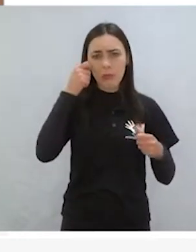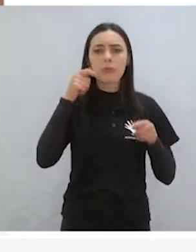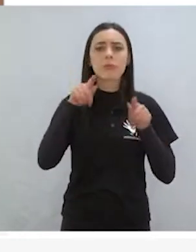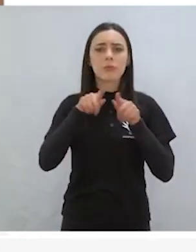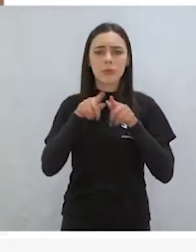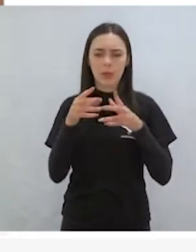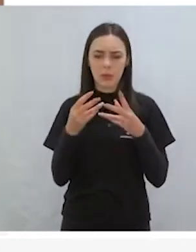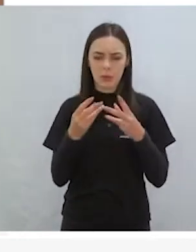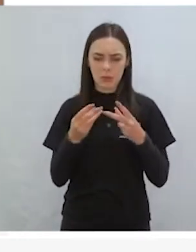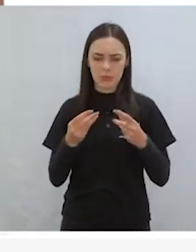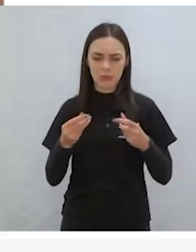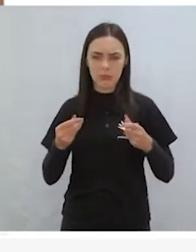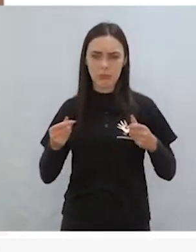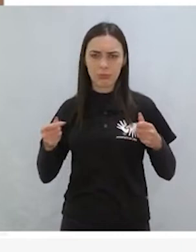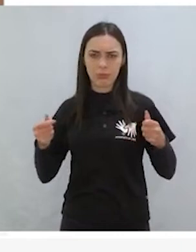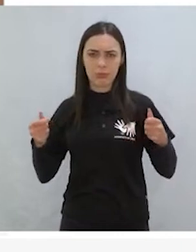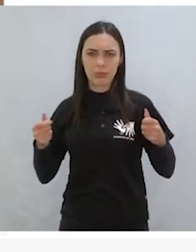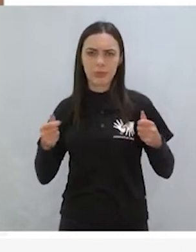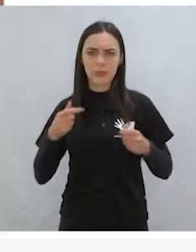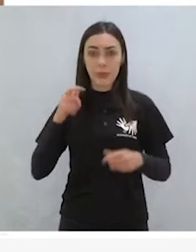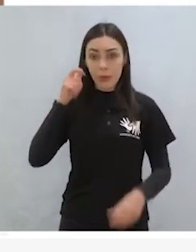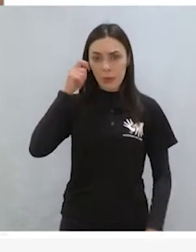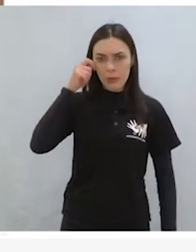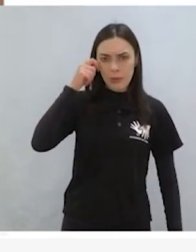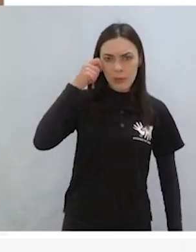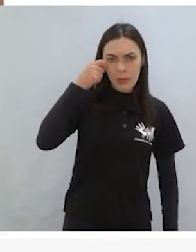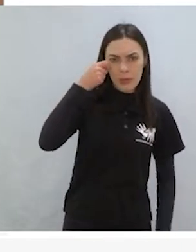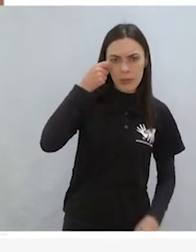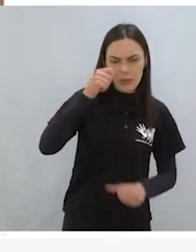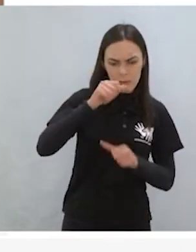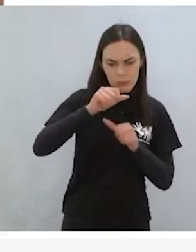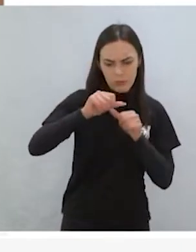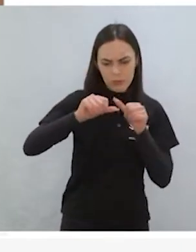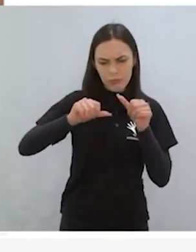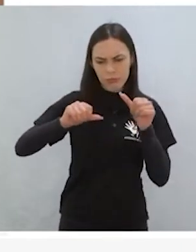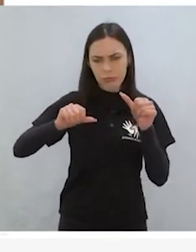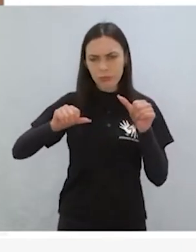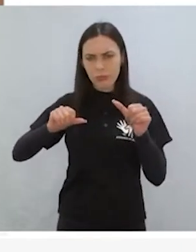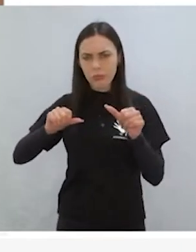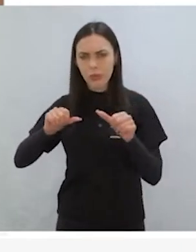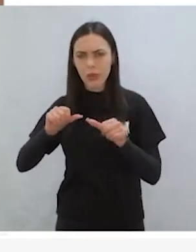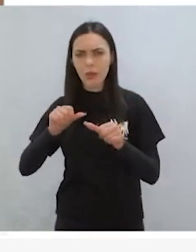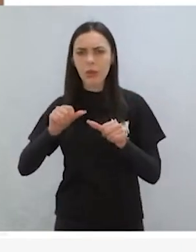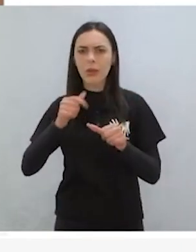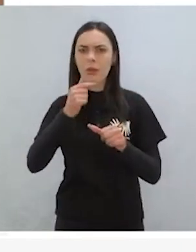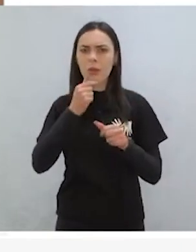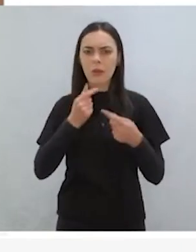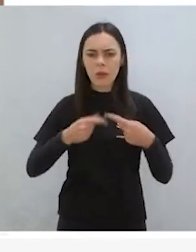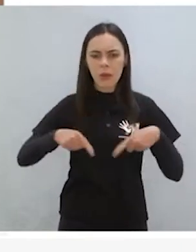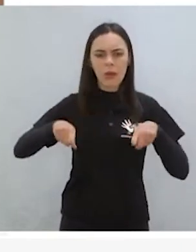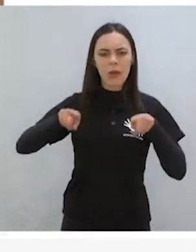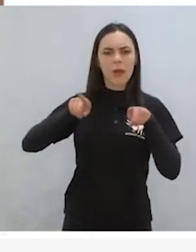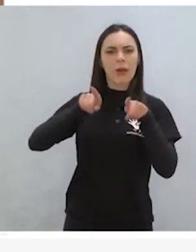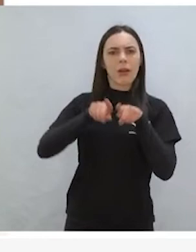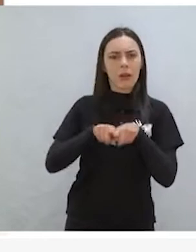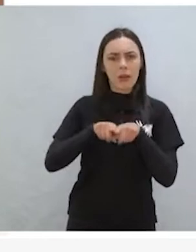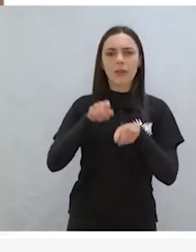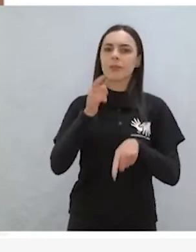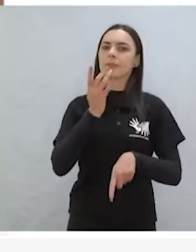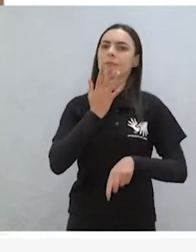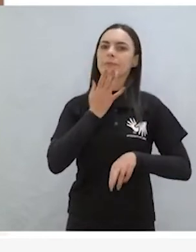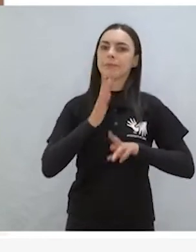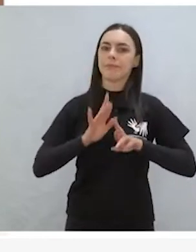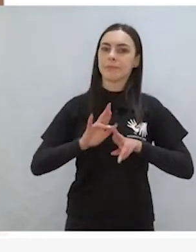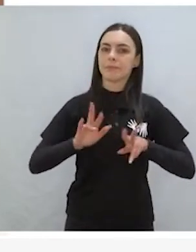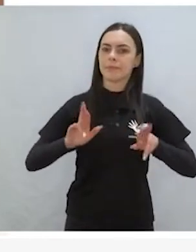preto. Assim, aos poucos, o pai de Cinderela voltou a usar